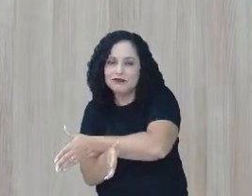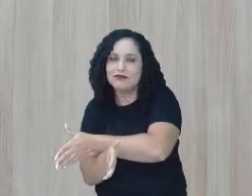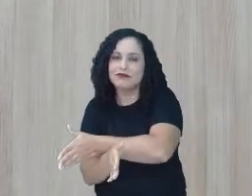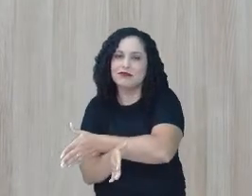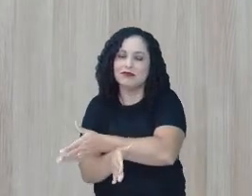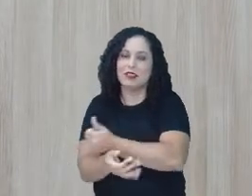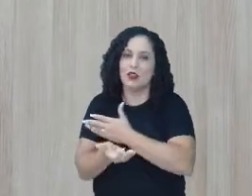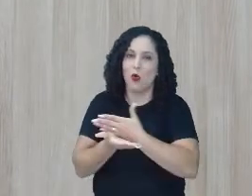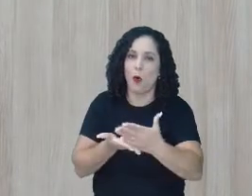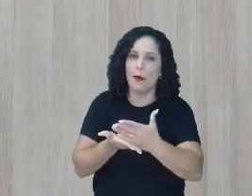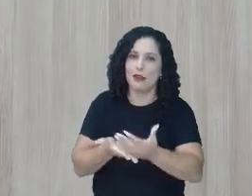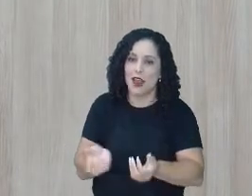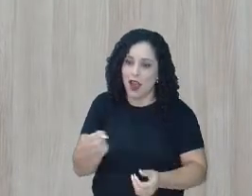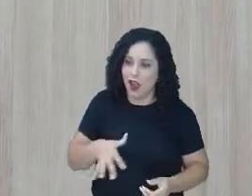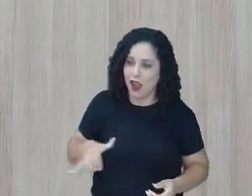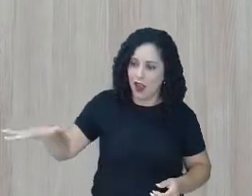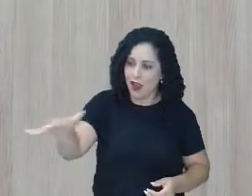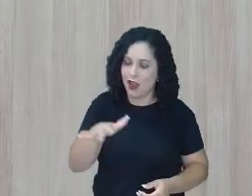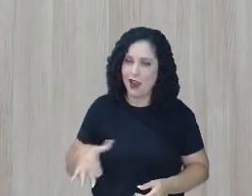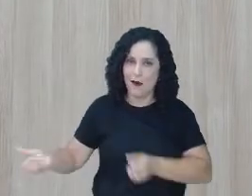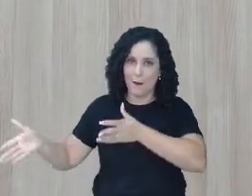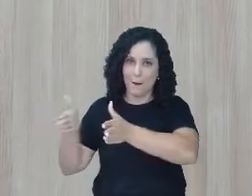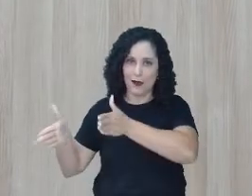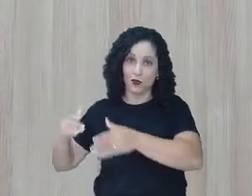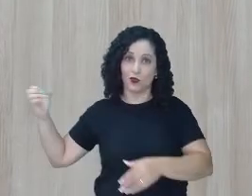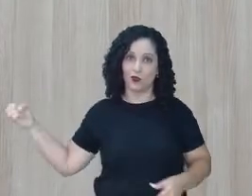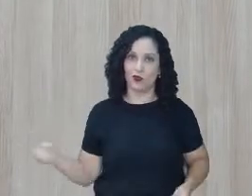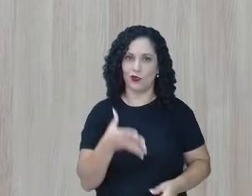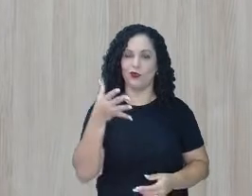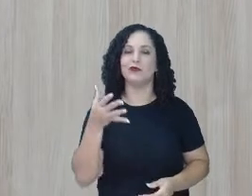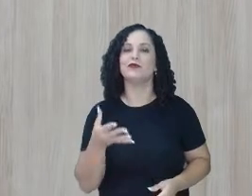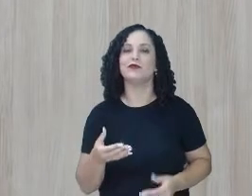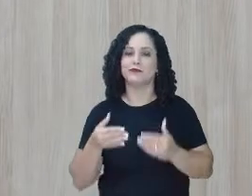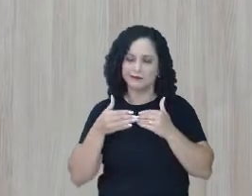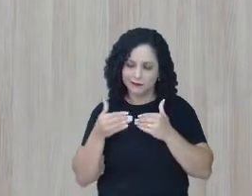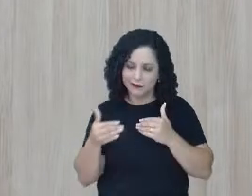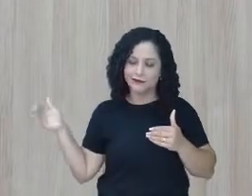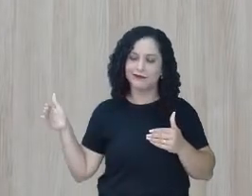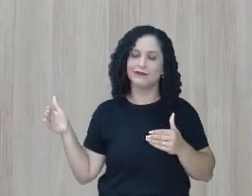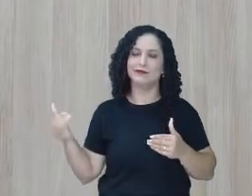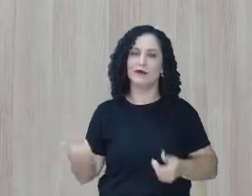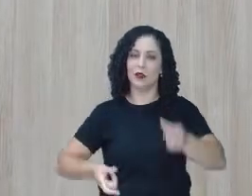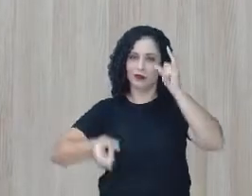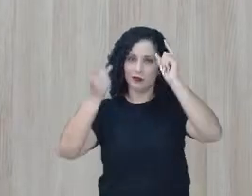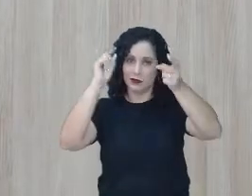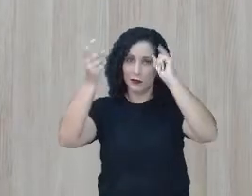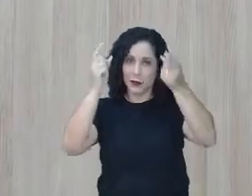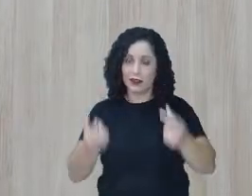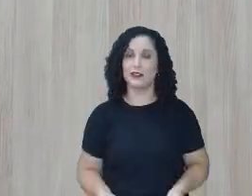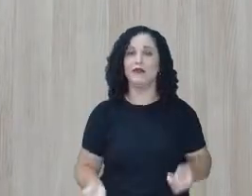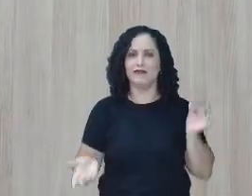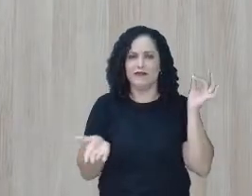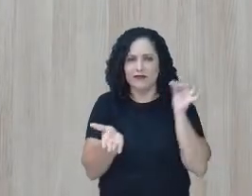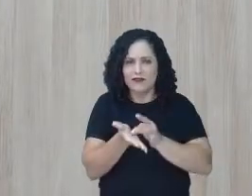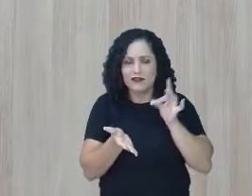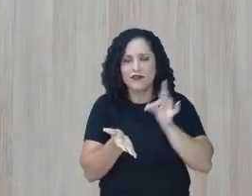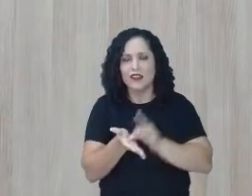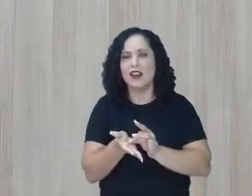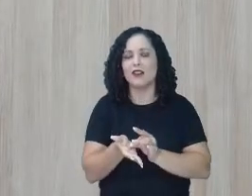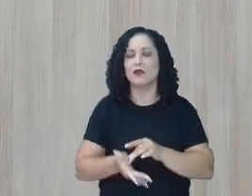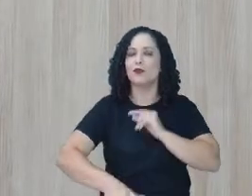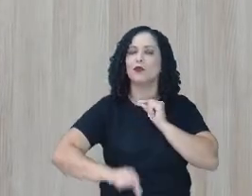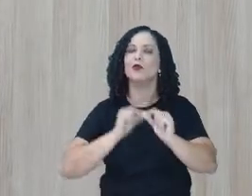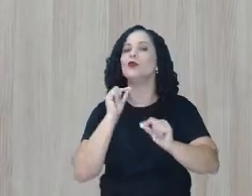ingressar de fato em um outro momento da nossa história. Portanto, não é um debate muito sério que os pesquisadores da história fazem